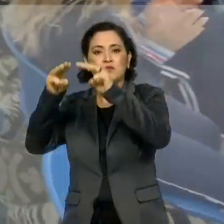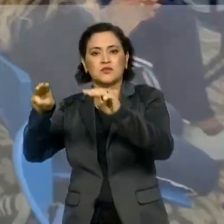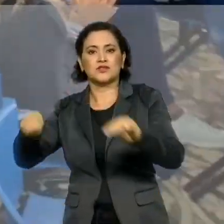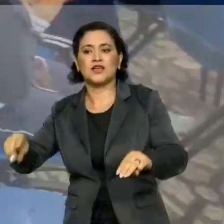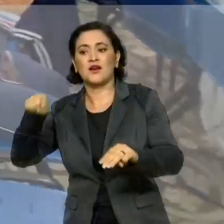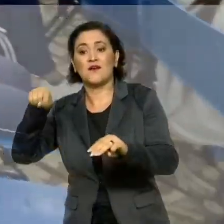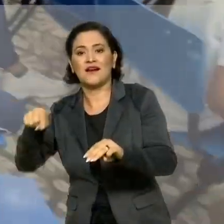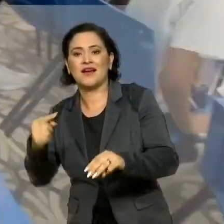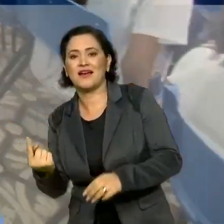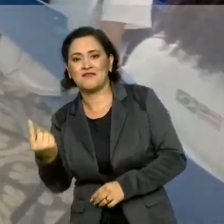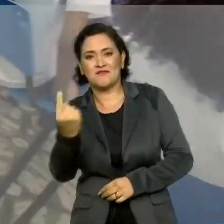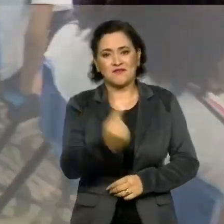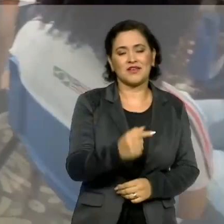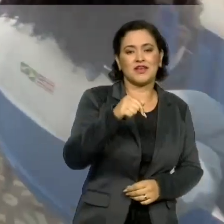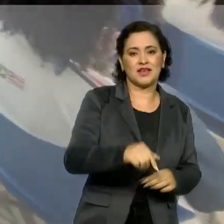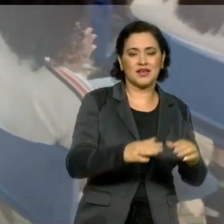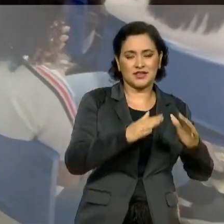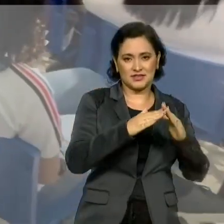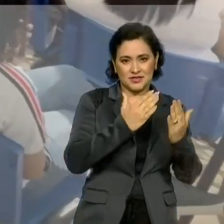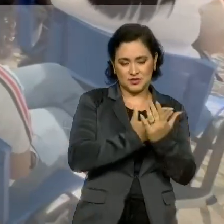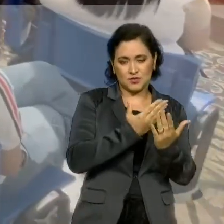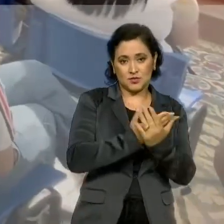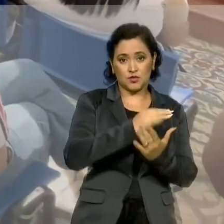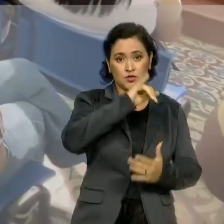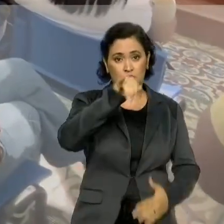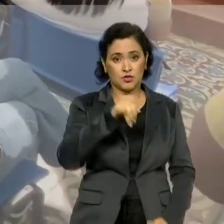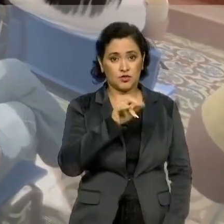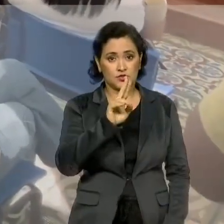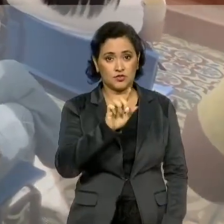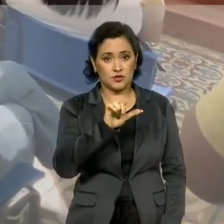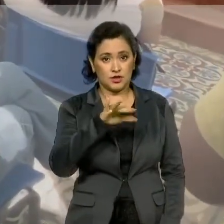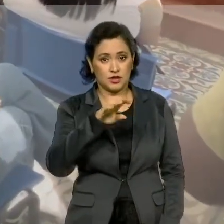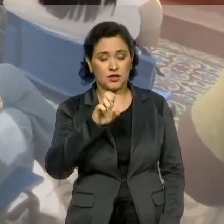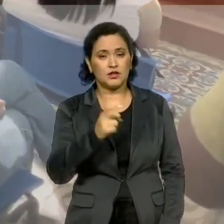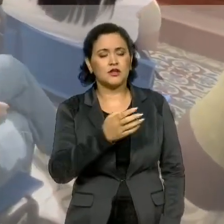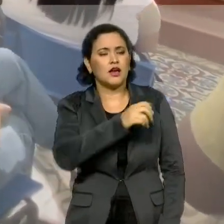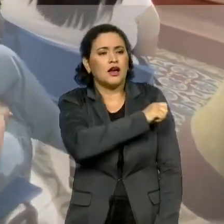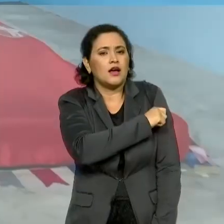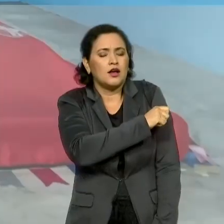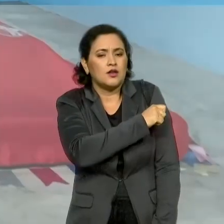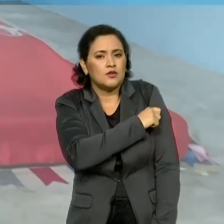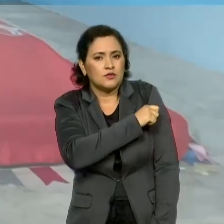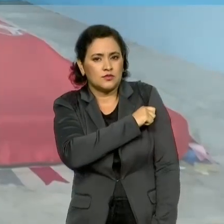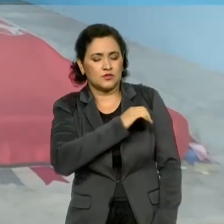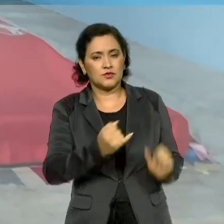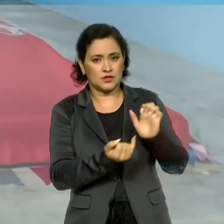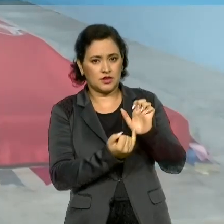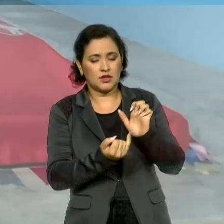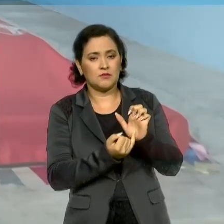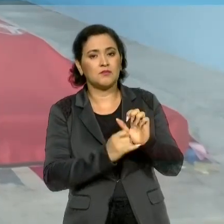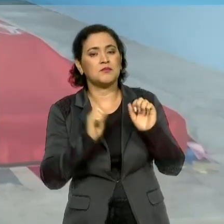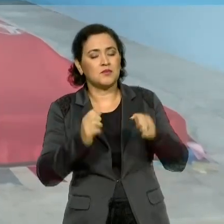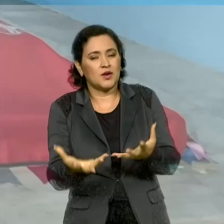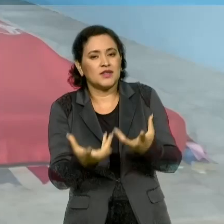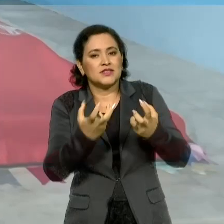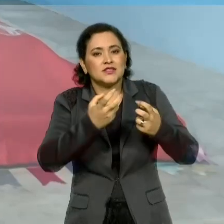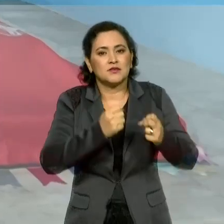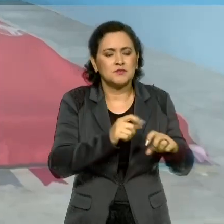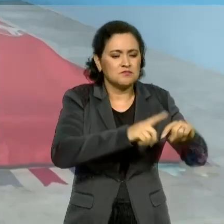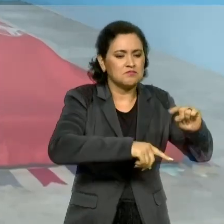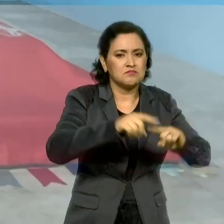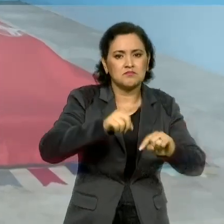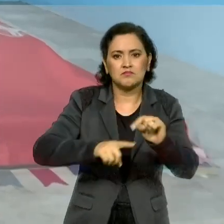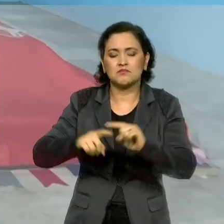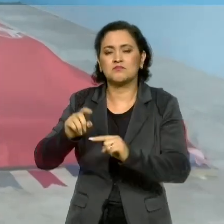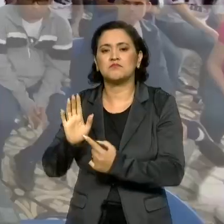escola Juli e os amigos doema tiveram este privilégio receber um acervo da festa do divino Espírito Santo que